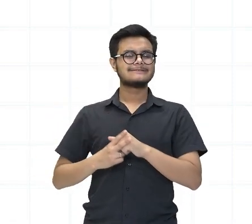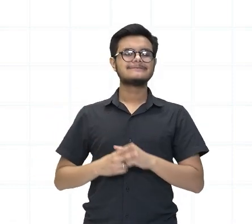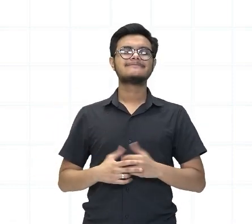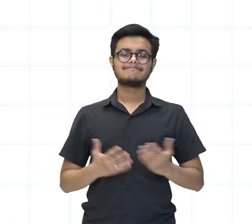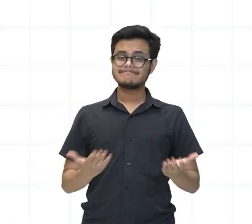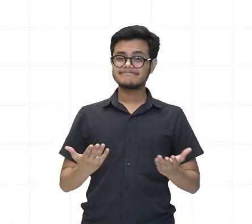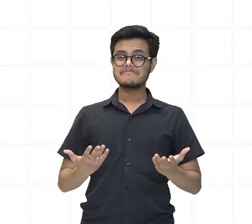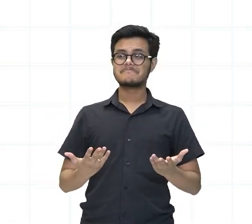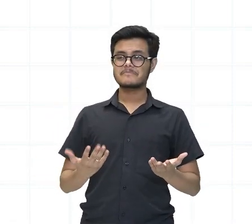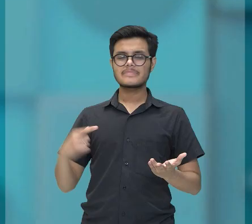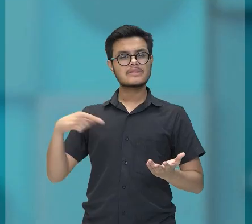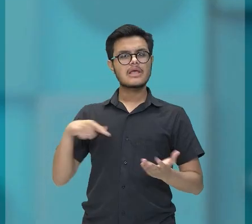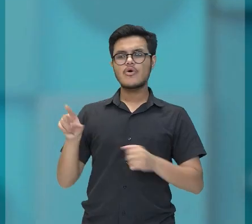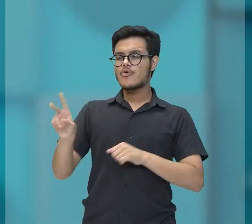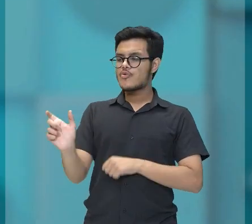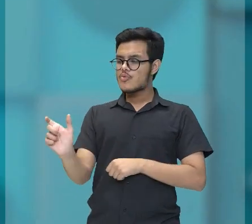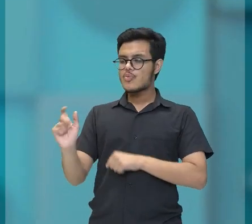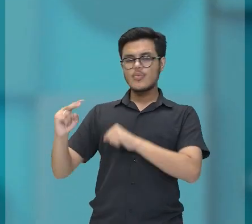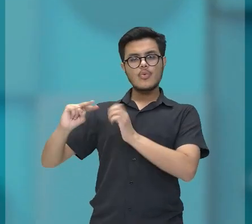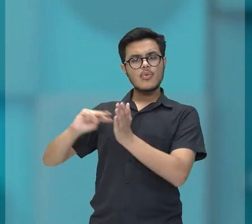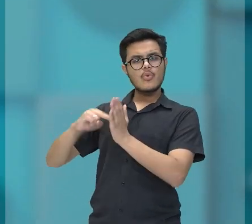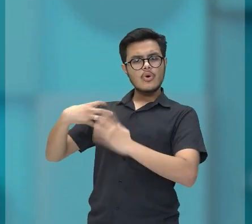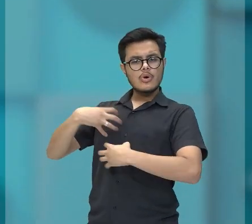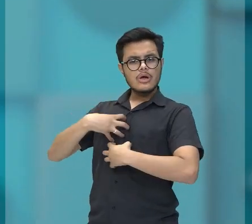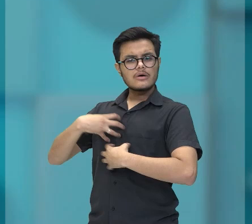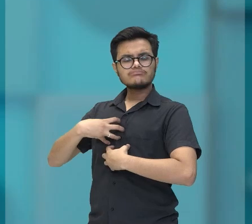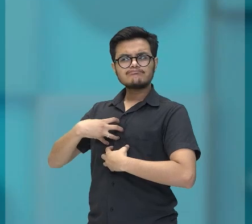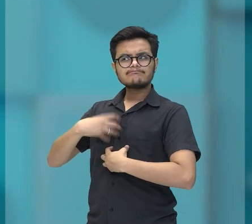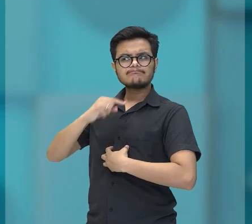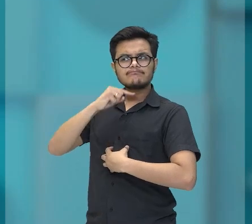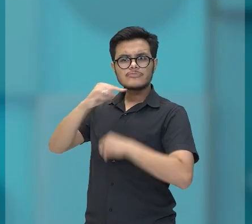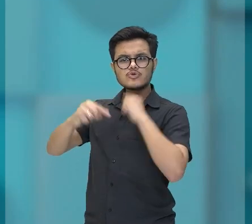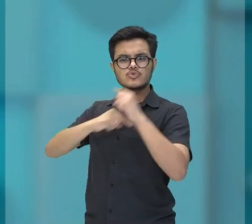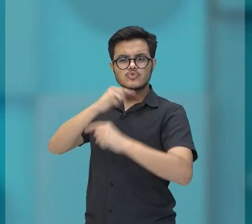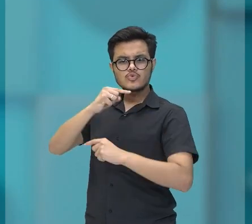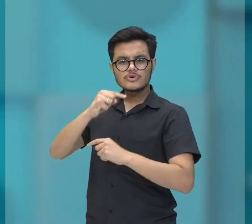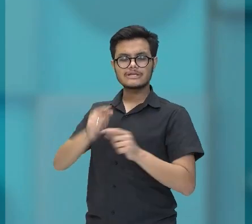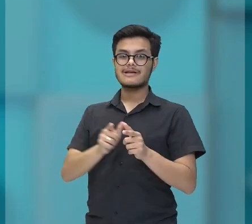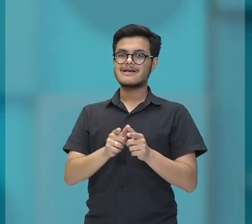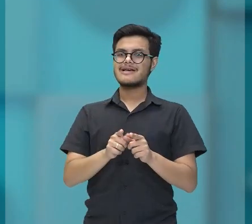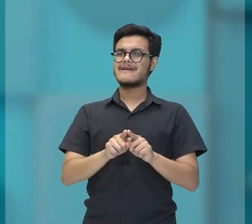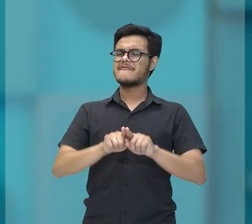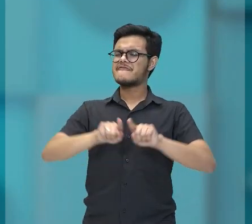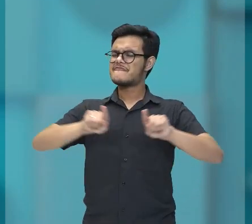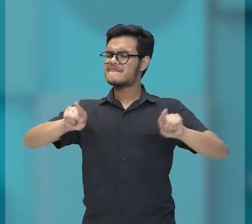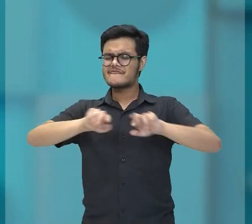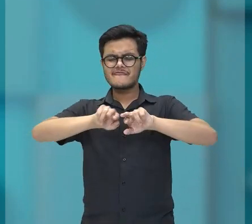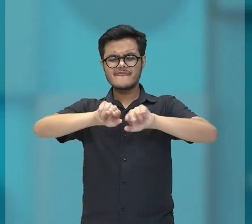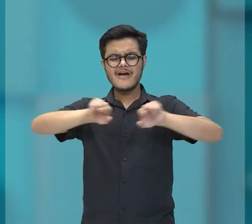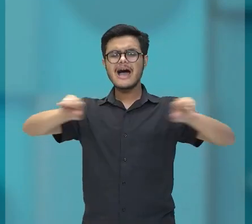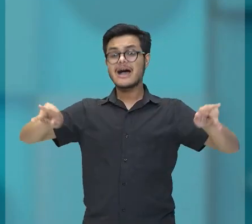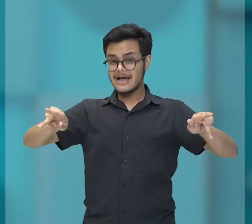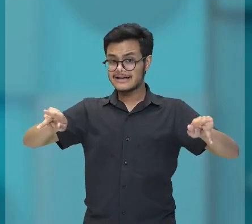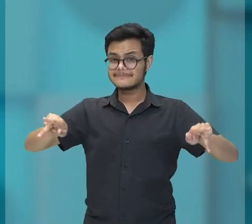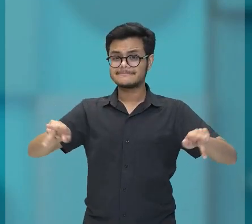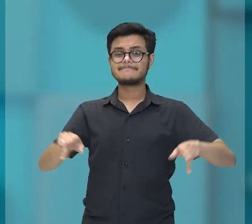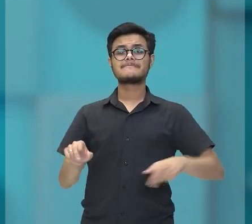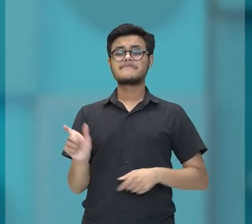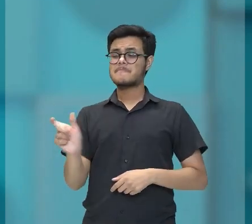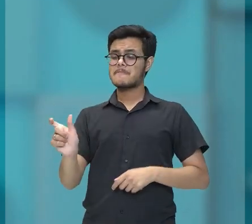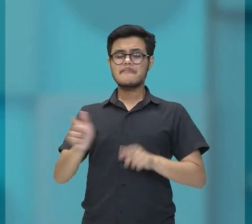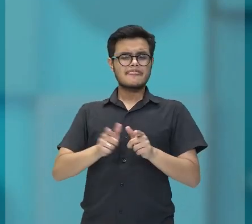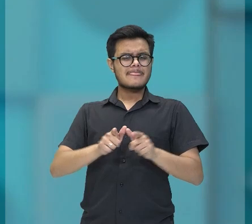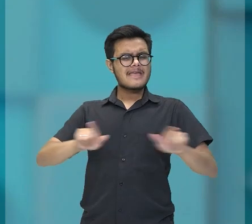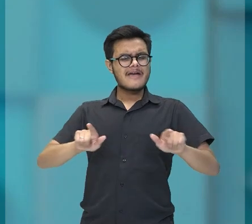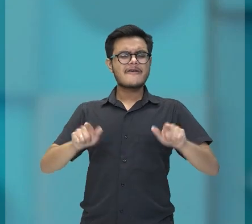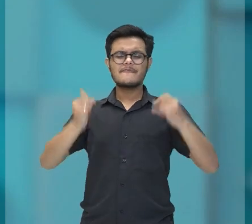uma dúvida. Não é? Então percebam, por isso que é de fato uma classe gramatical muito densa, que carrega consigo